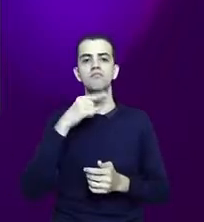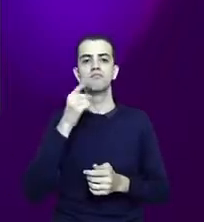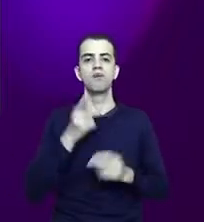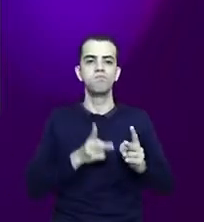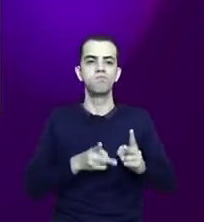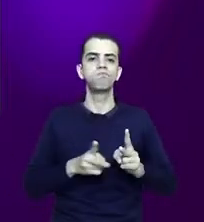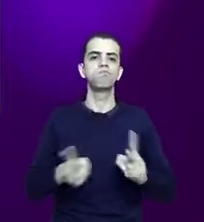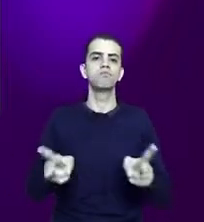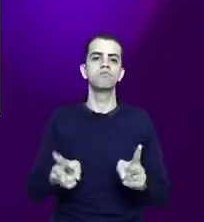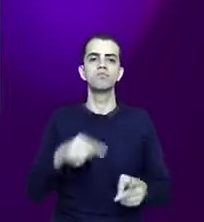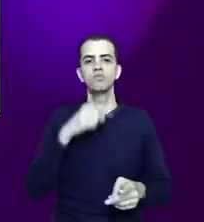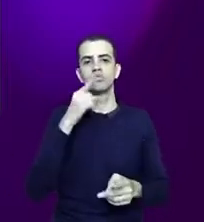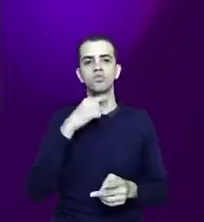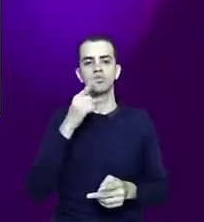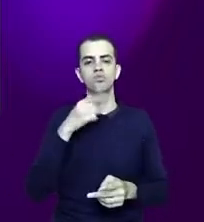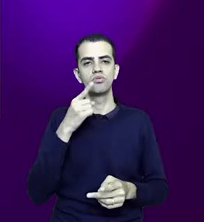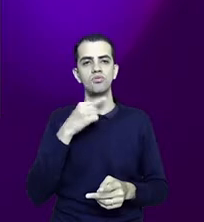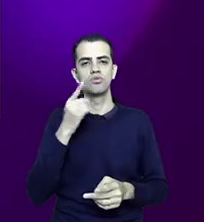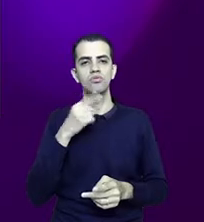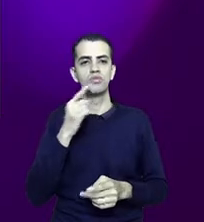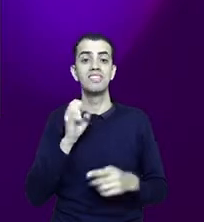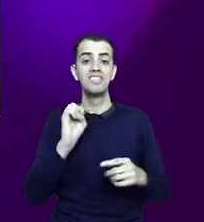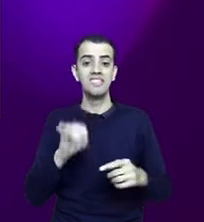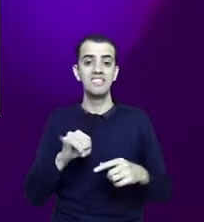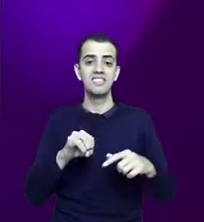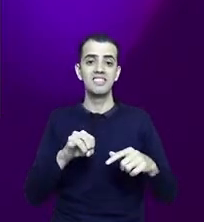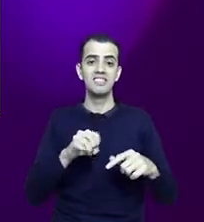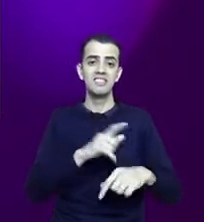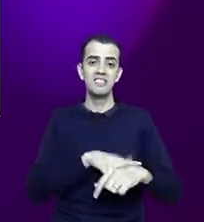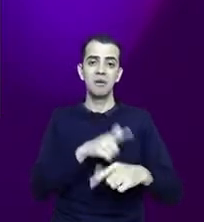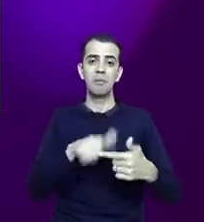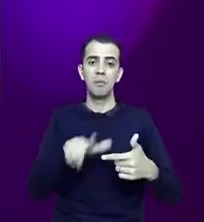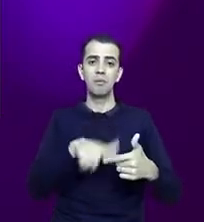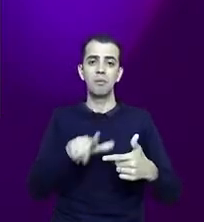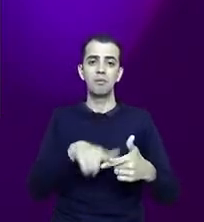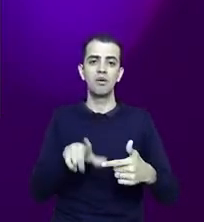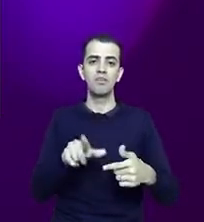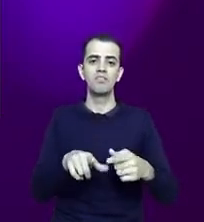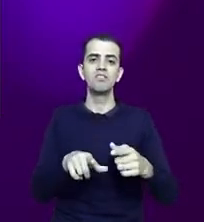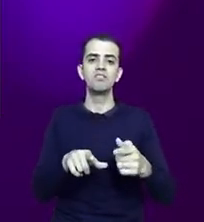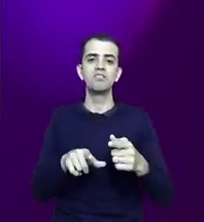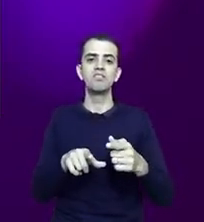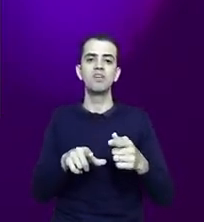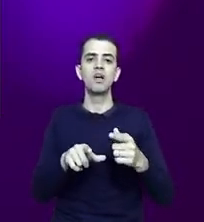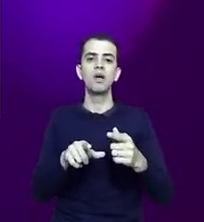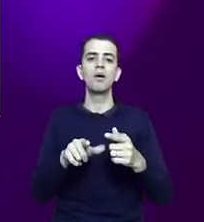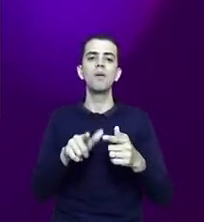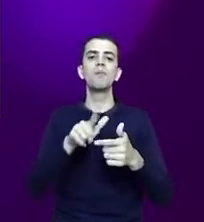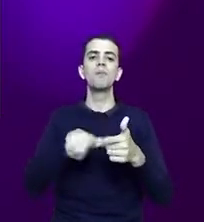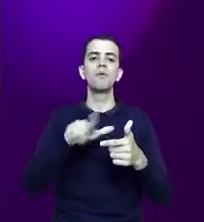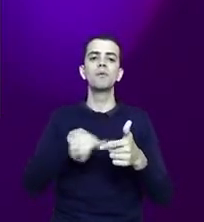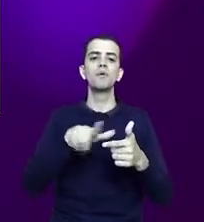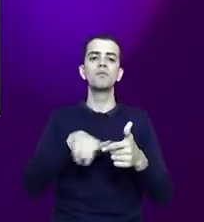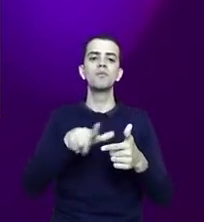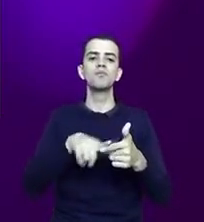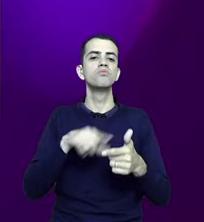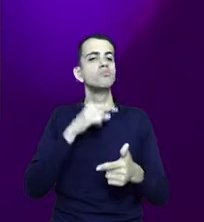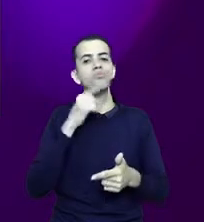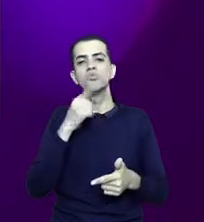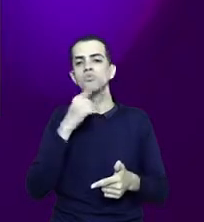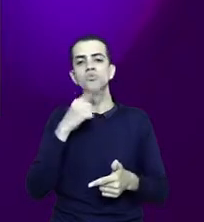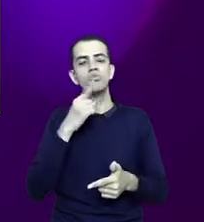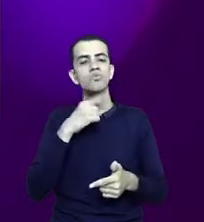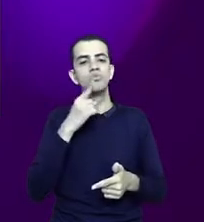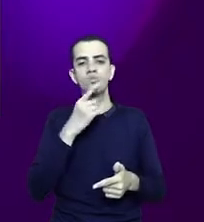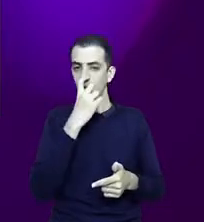continuar trabalhando na atividade habitual dele. Então, esse era o arco de movimento do paciente. Note que a flexão do punho dele